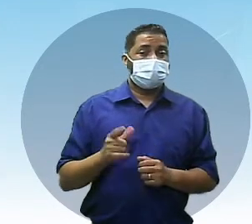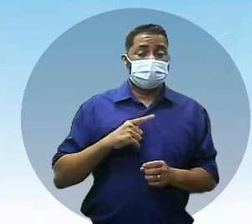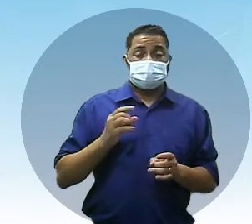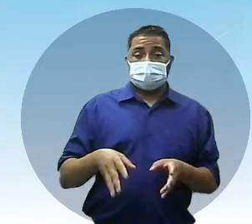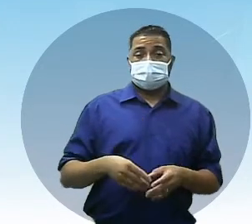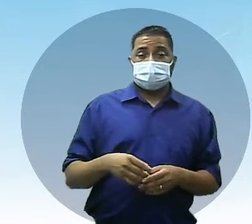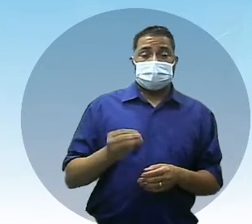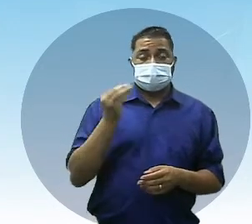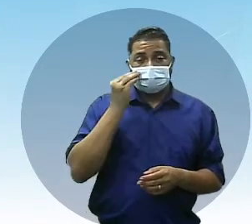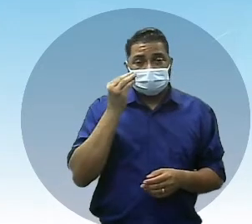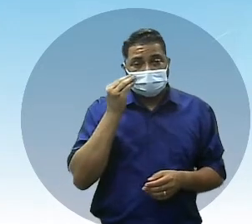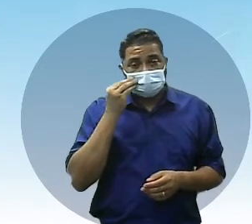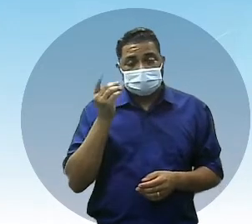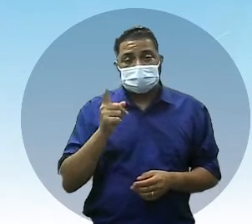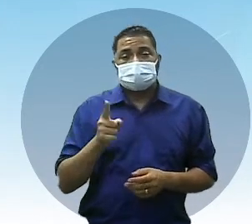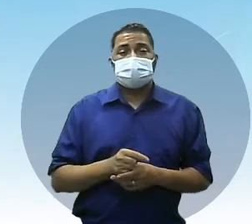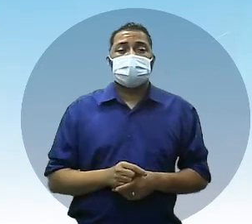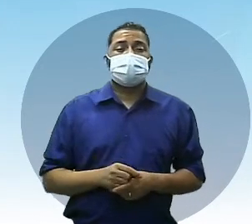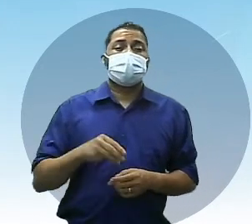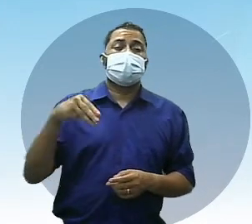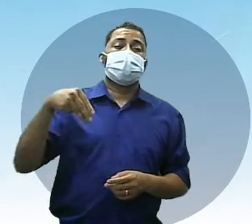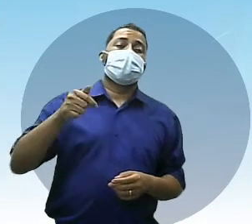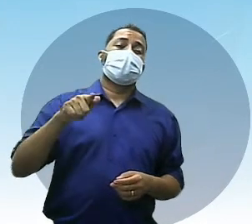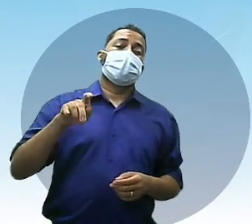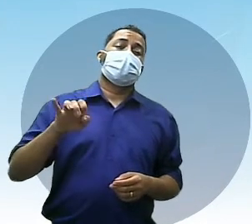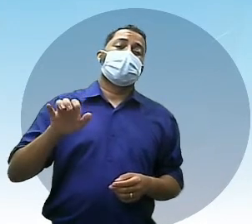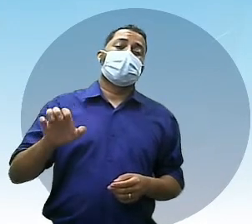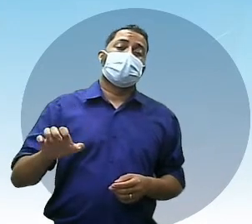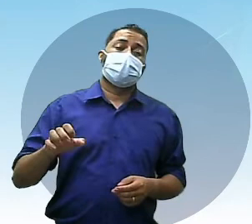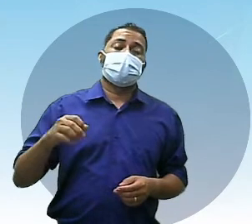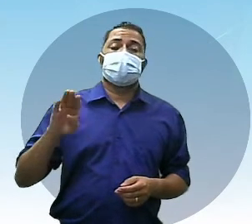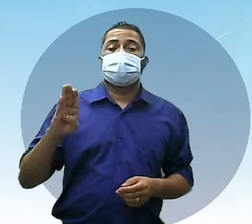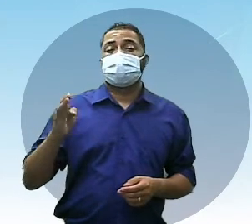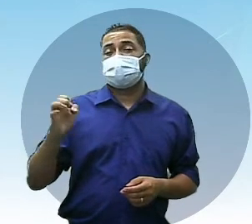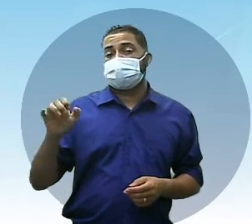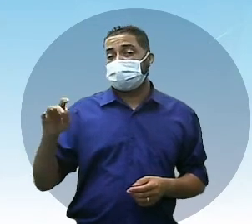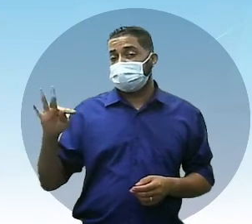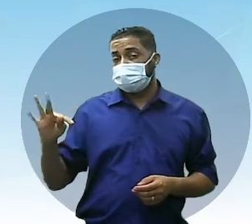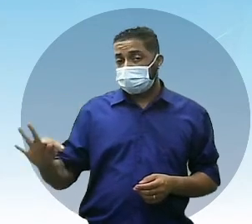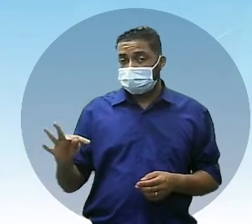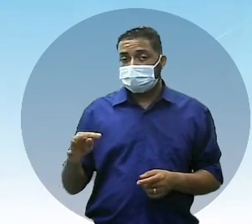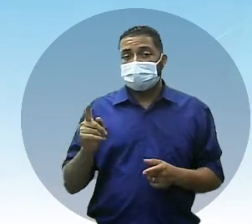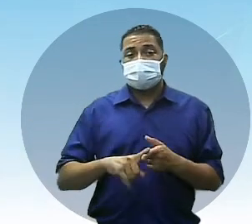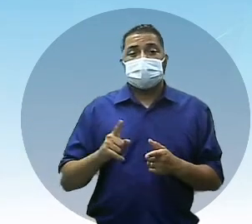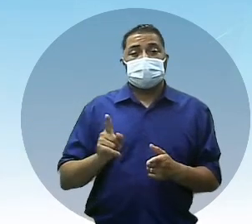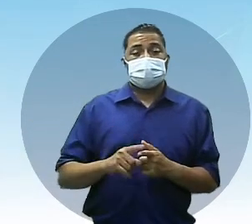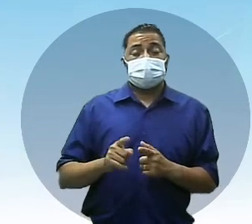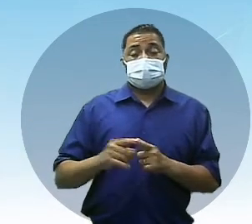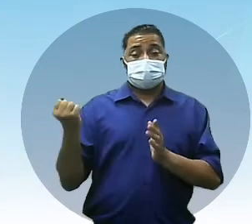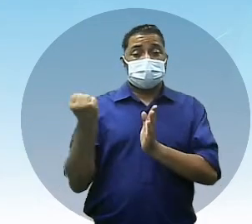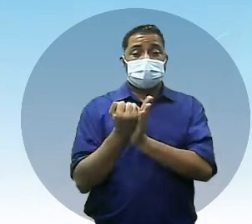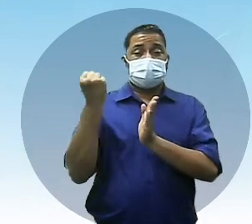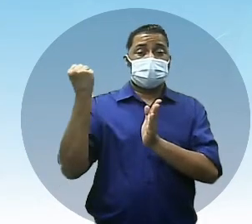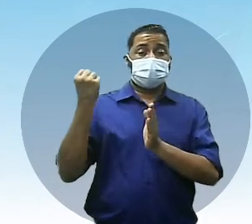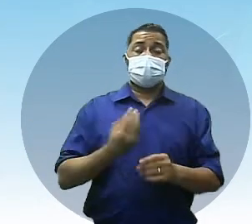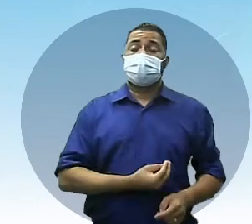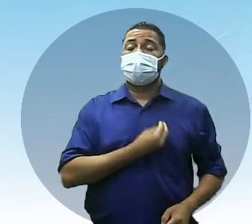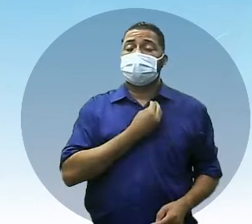a questão do Mangue Beach, não deixa de conferir também a questão dos patrimônios